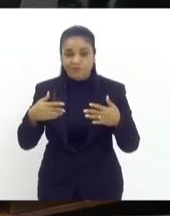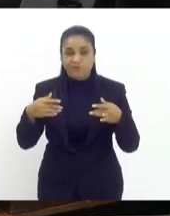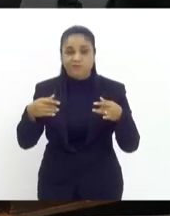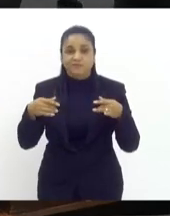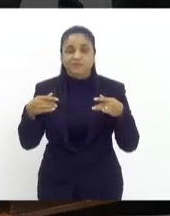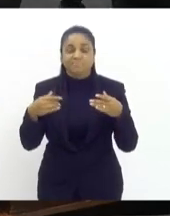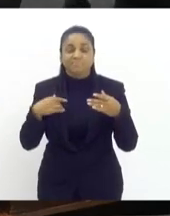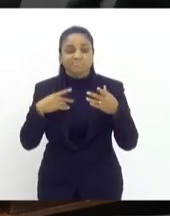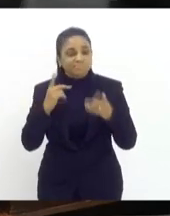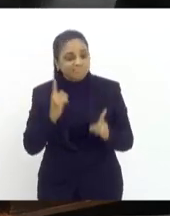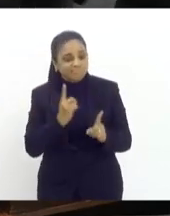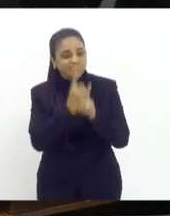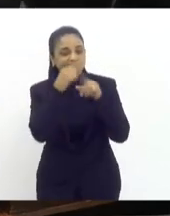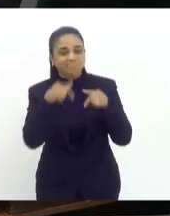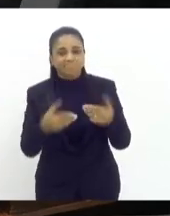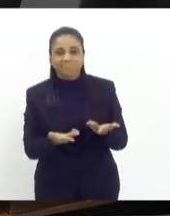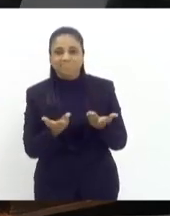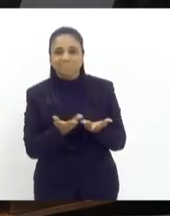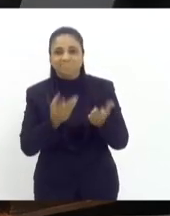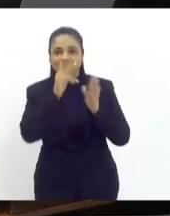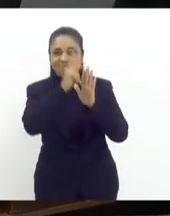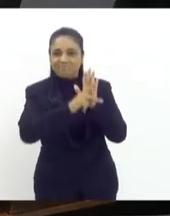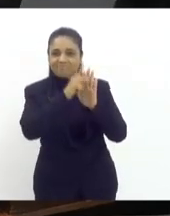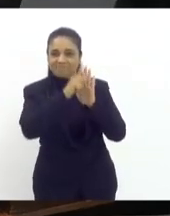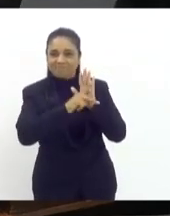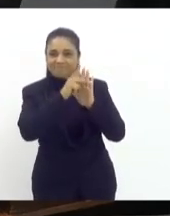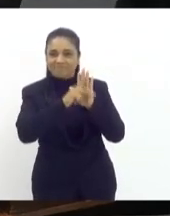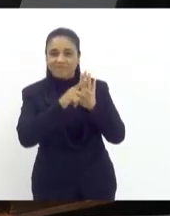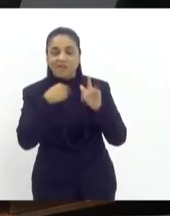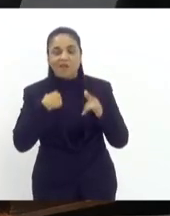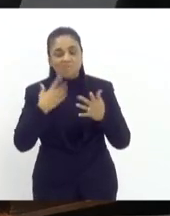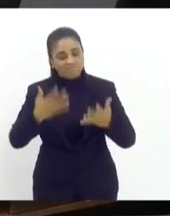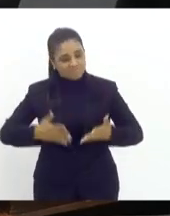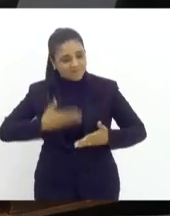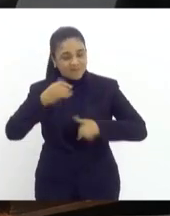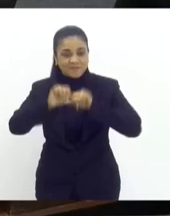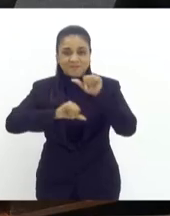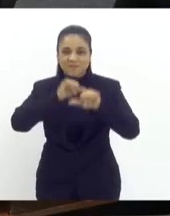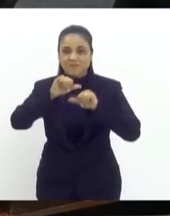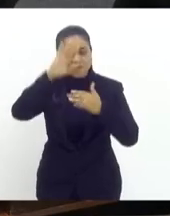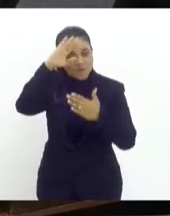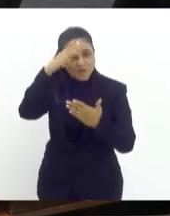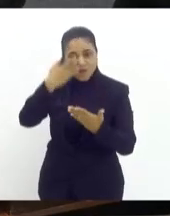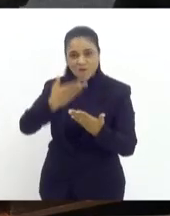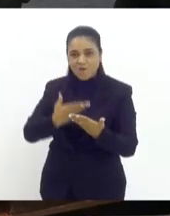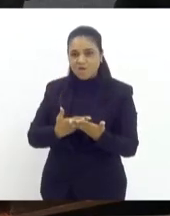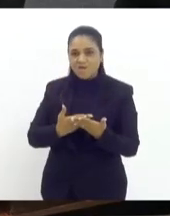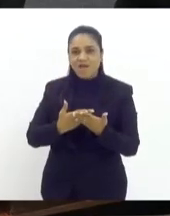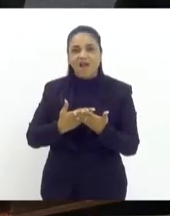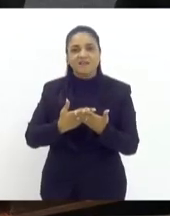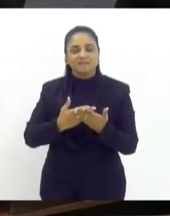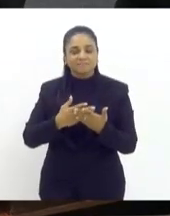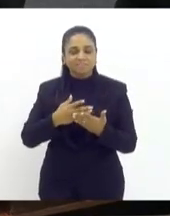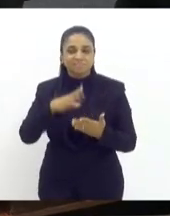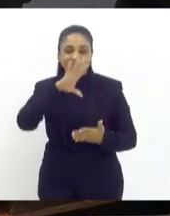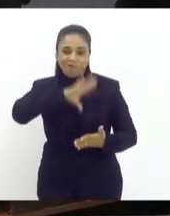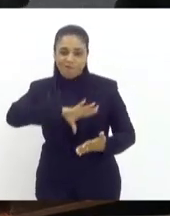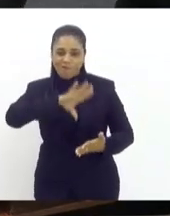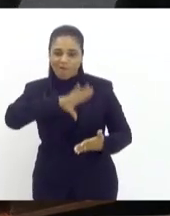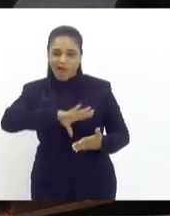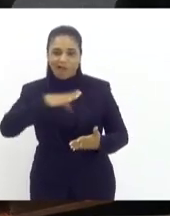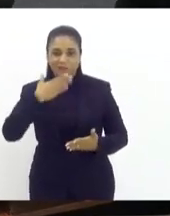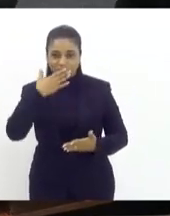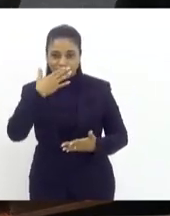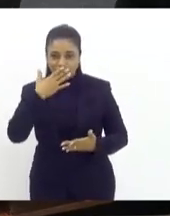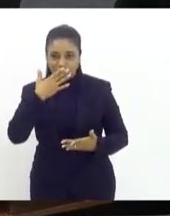esse projeto renova Nossa confiança Nossa crença de que o Vasco da Gama vem